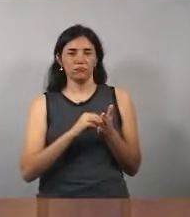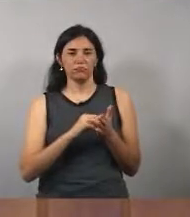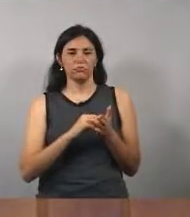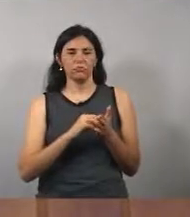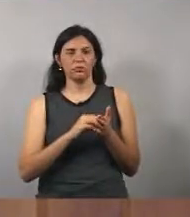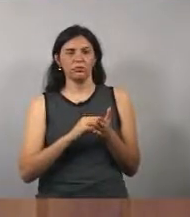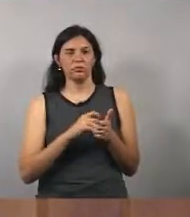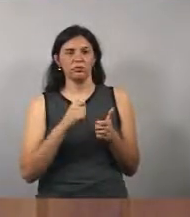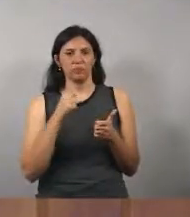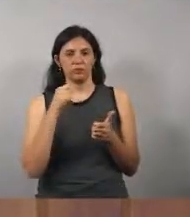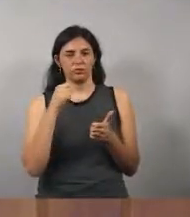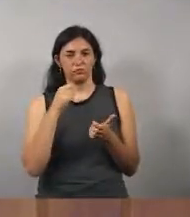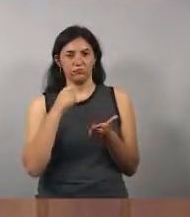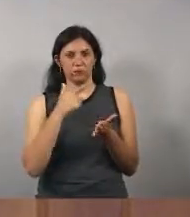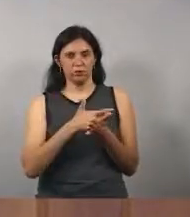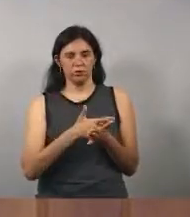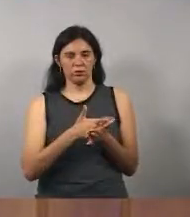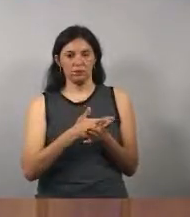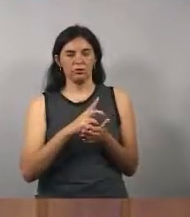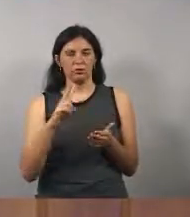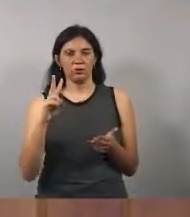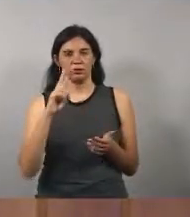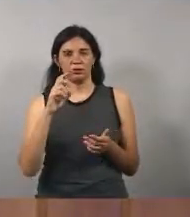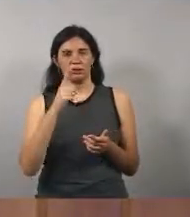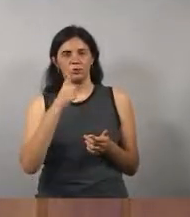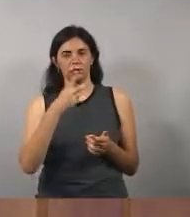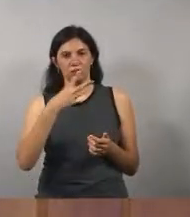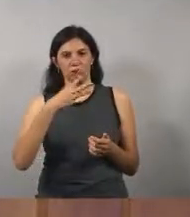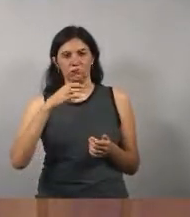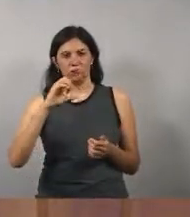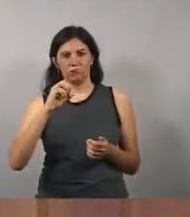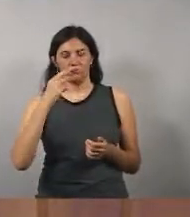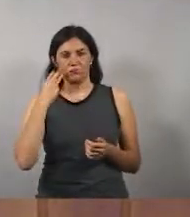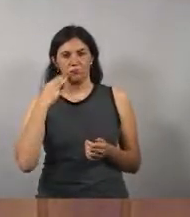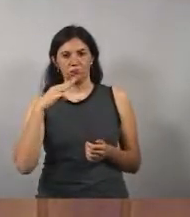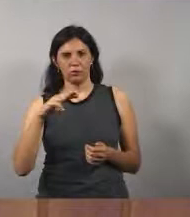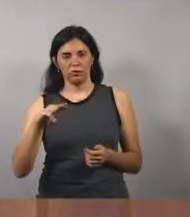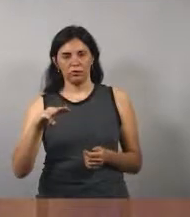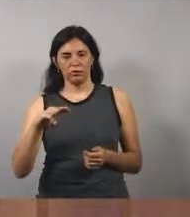a 2016, no valor de